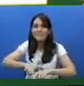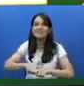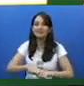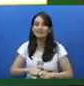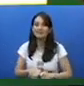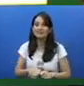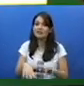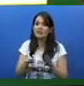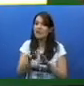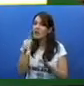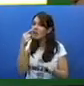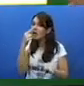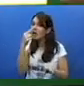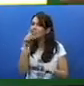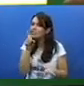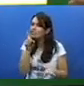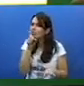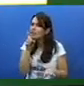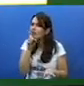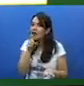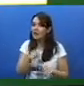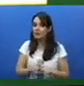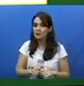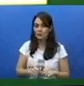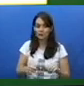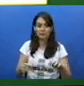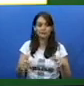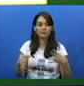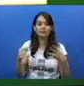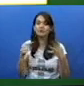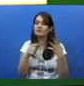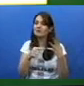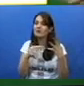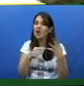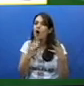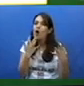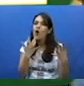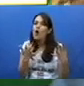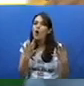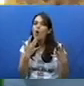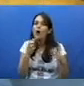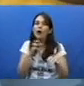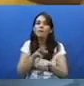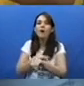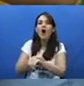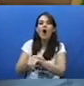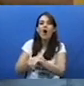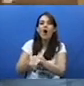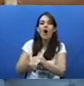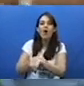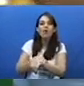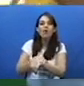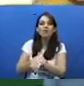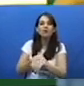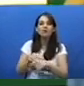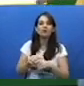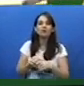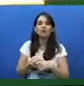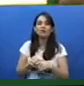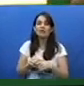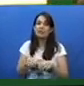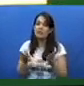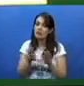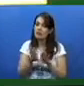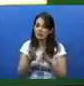cor marrom e um rabo comprido, sempre balançando de um lado para